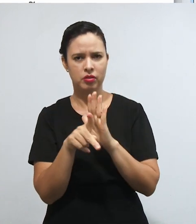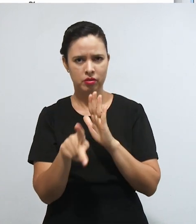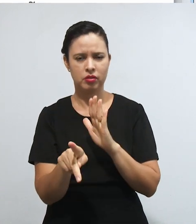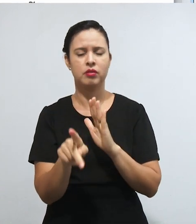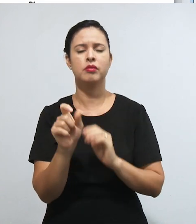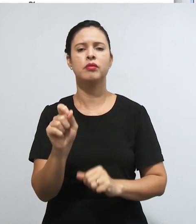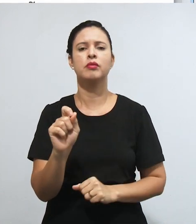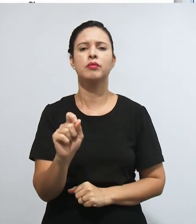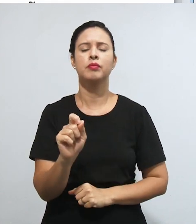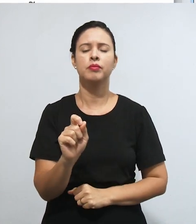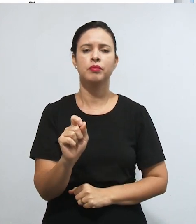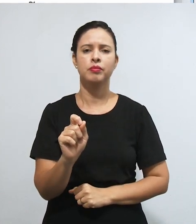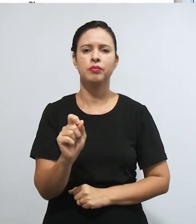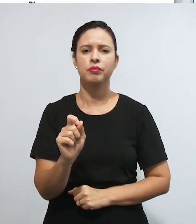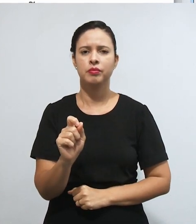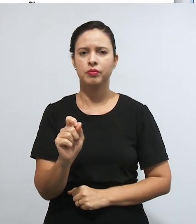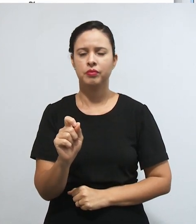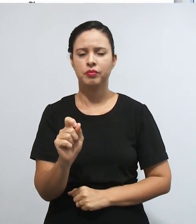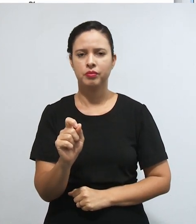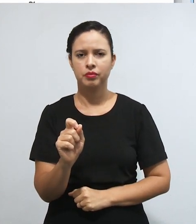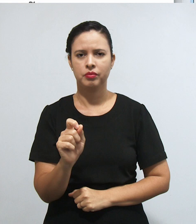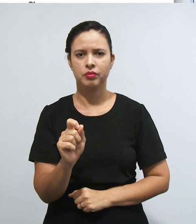referente ao